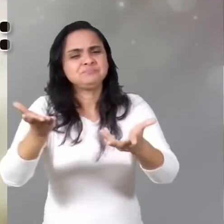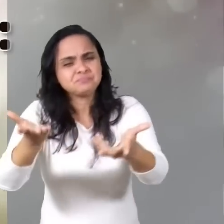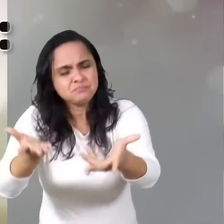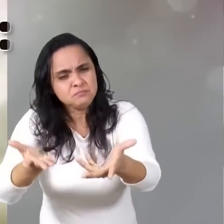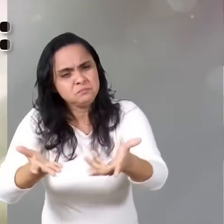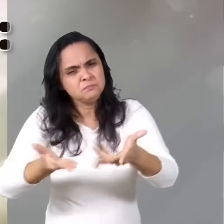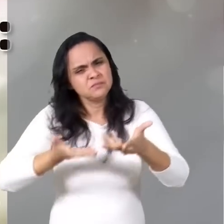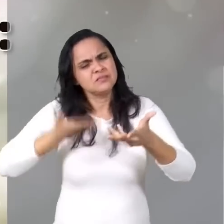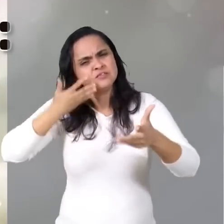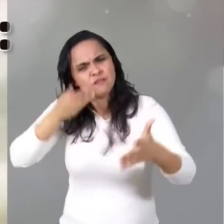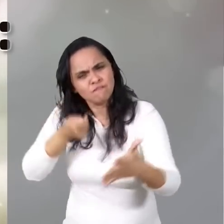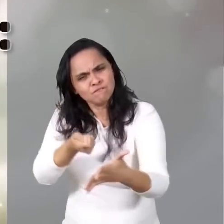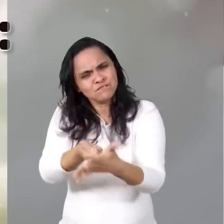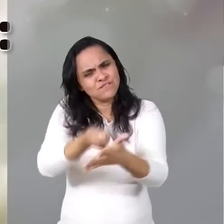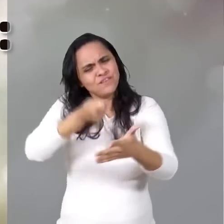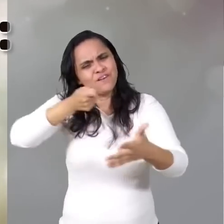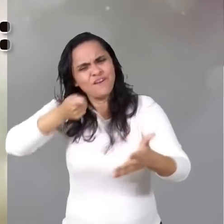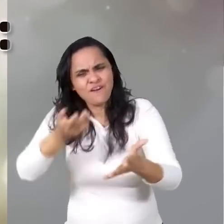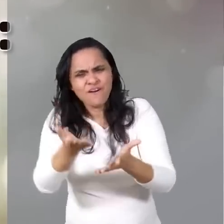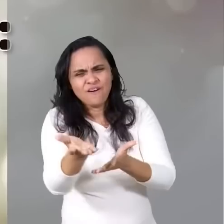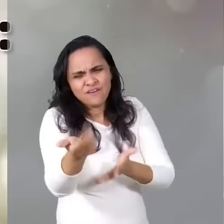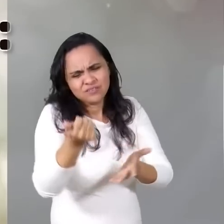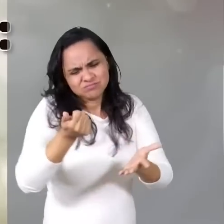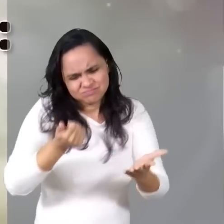Deus. Essa